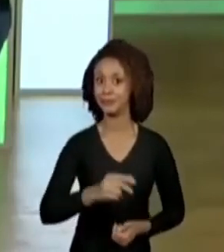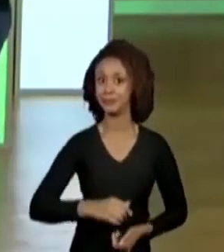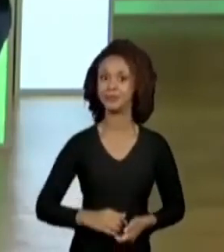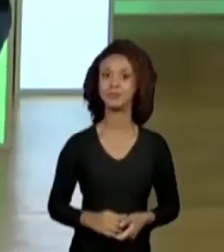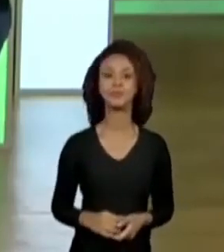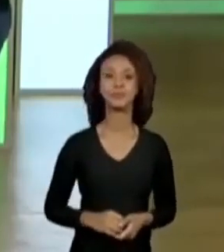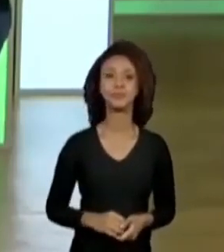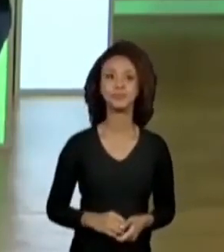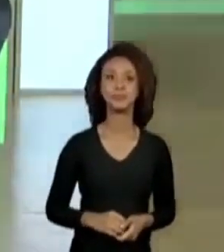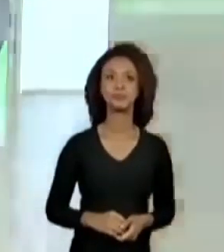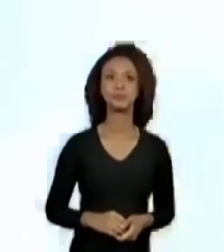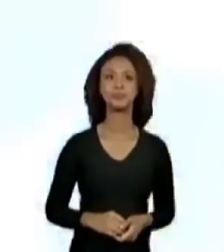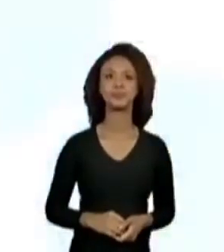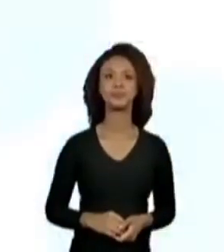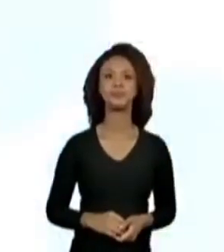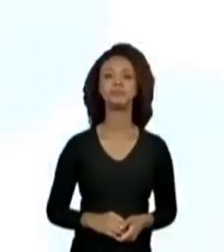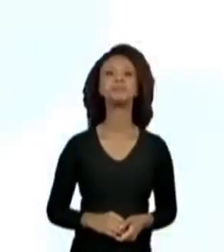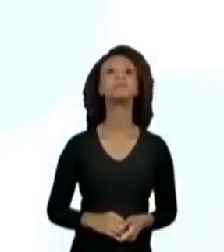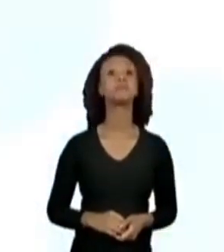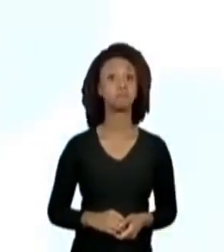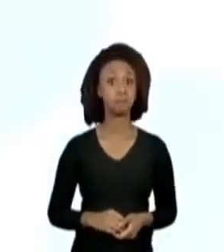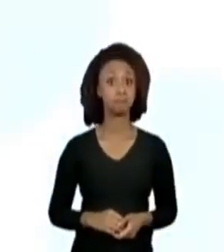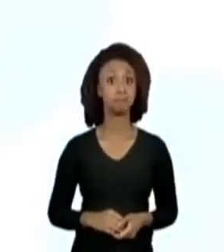nossas questões.